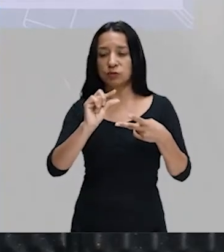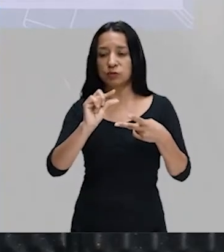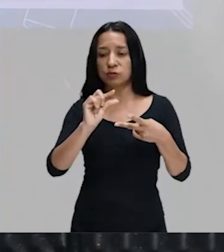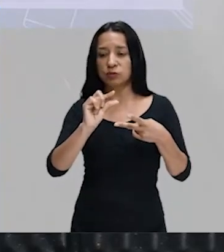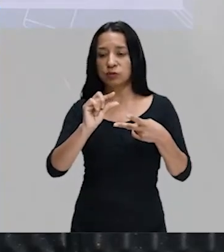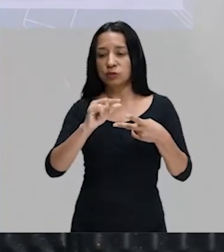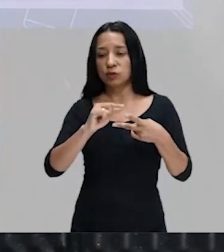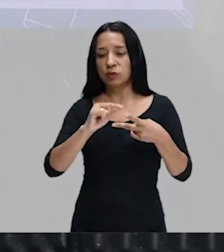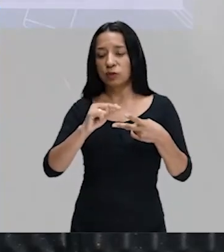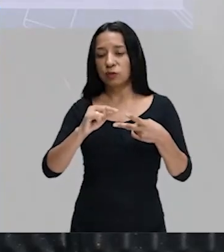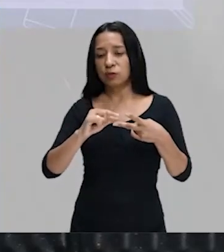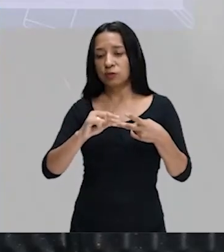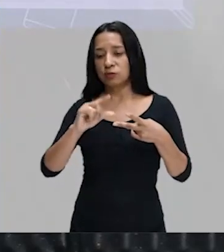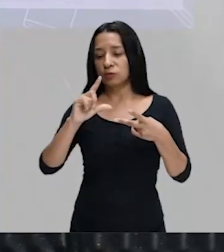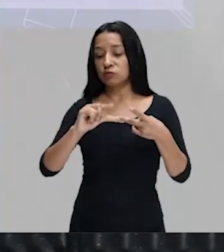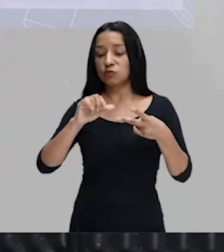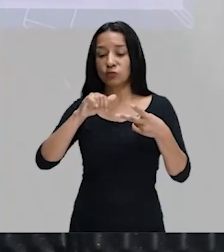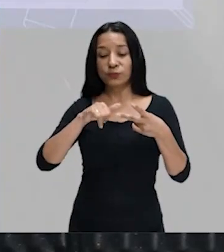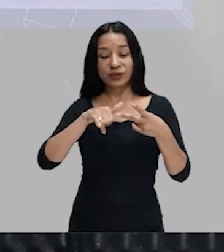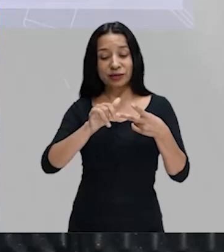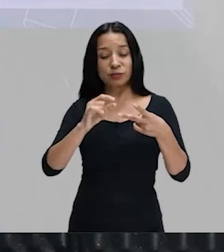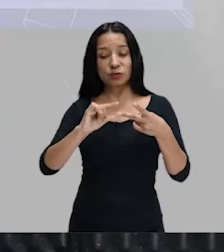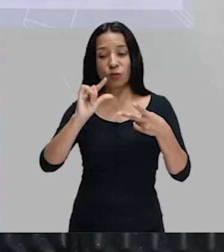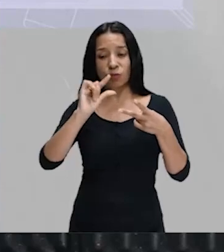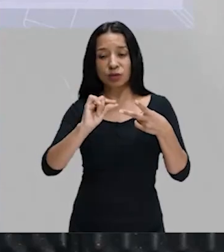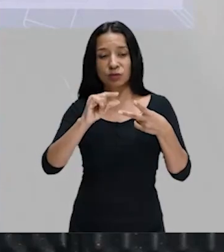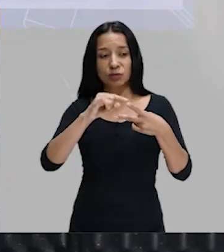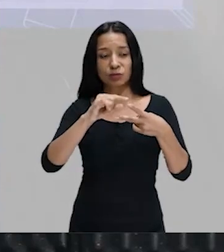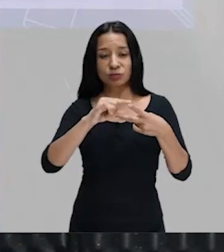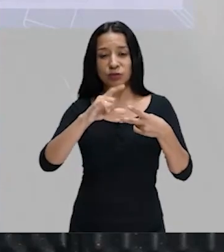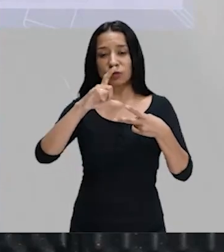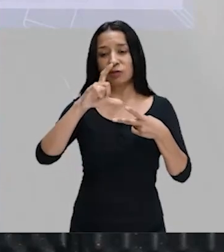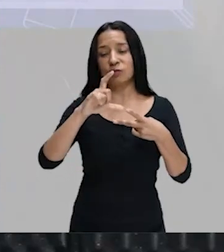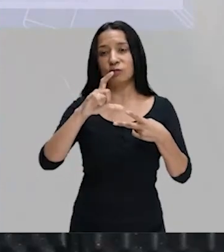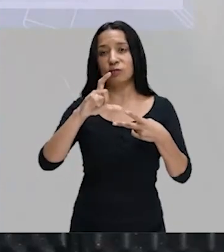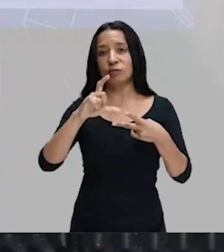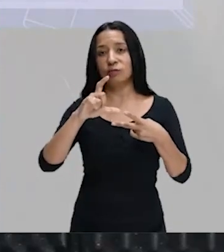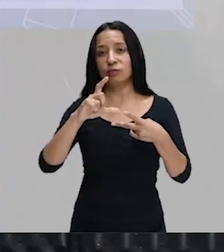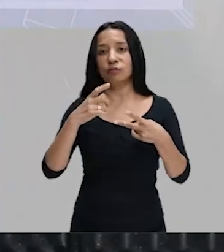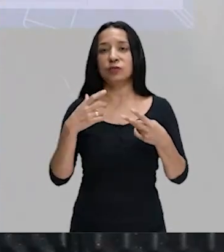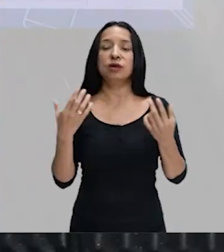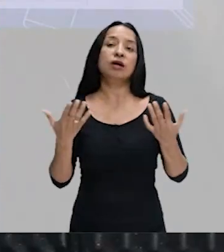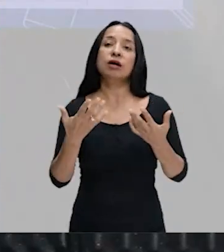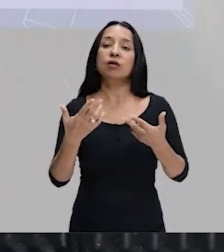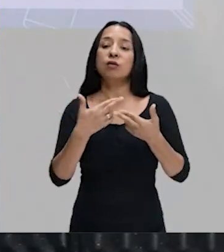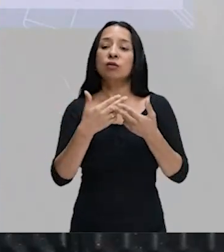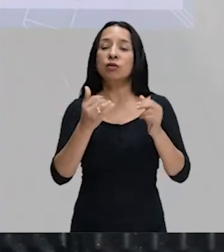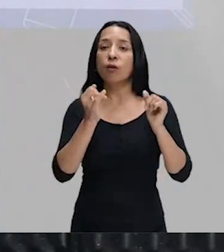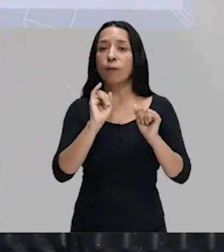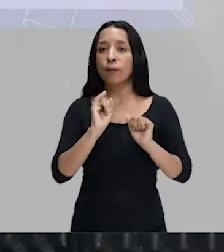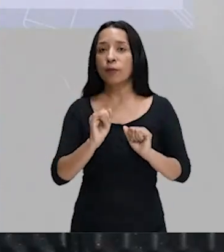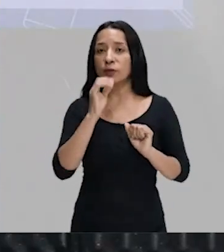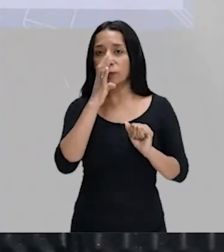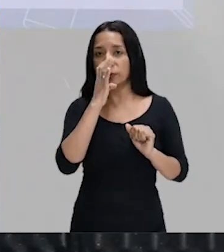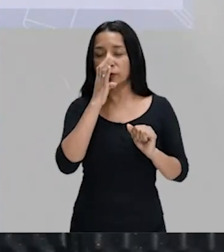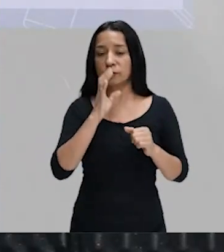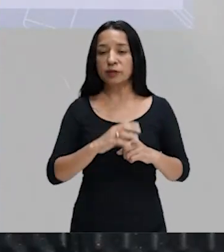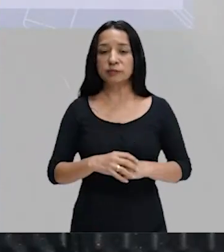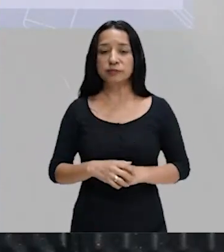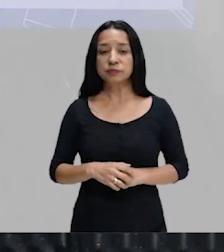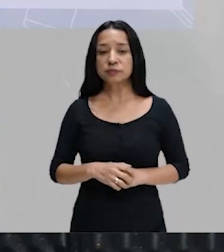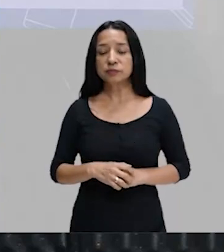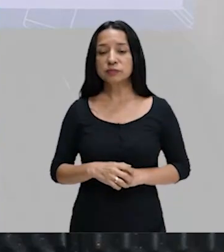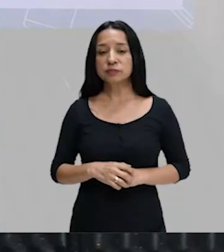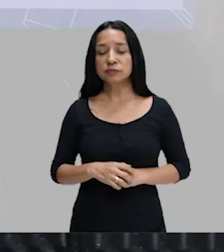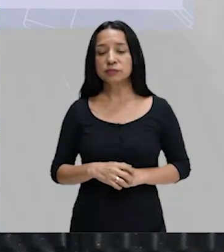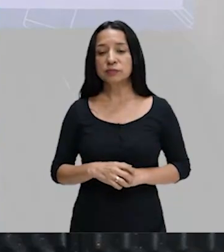é bem menor do que o cromossomo X, certo? Agora, uma coisa que a gente pode perceber o